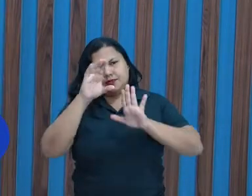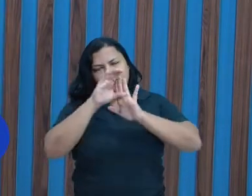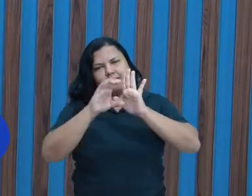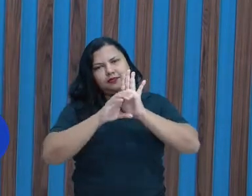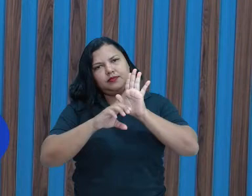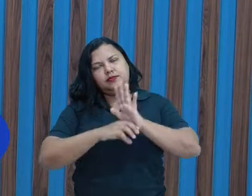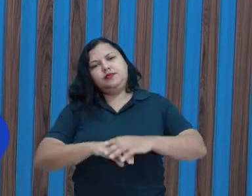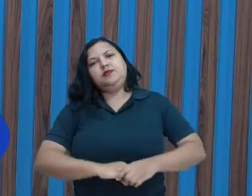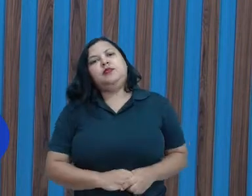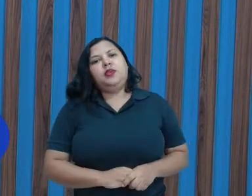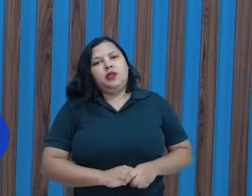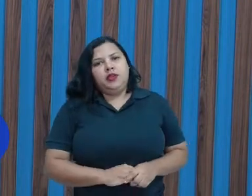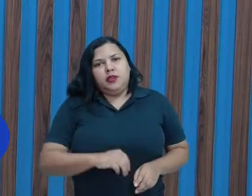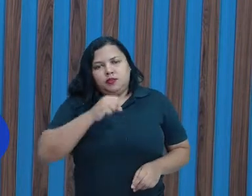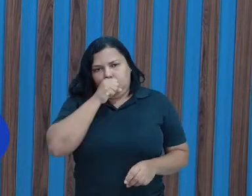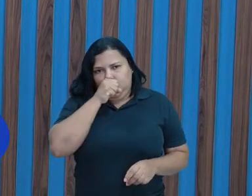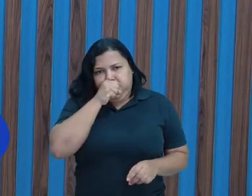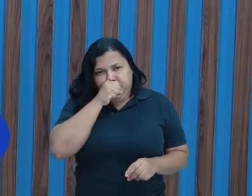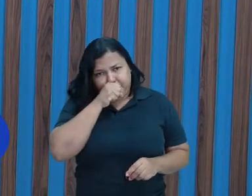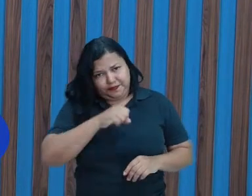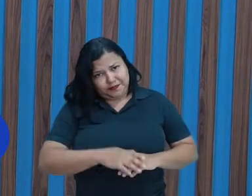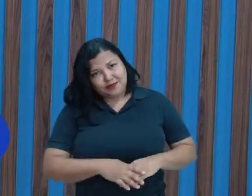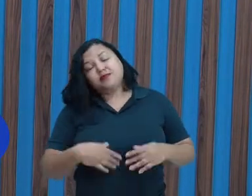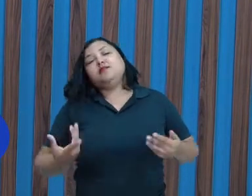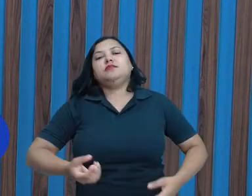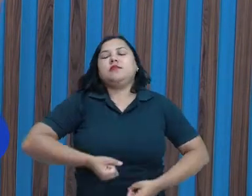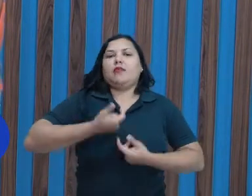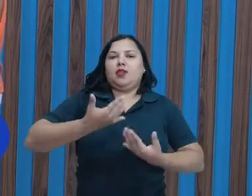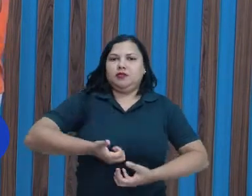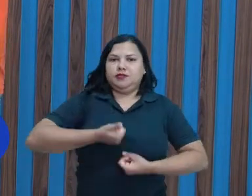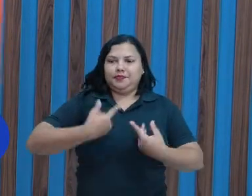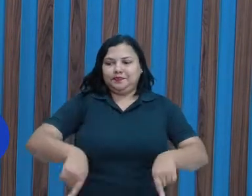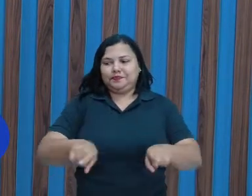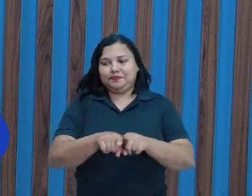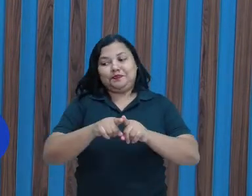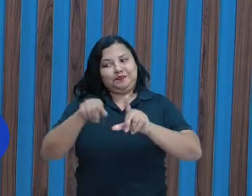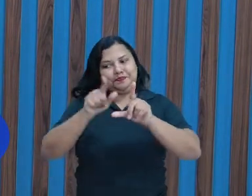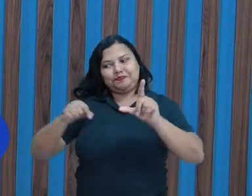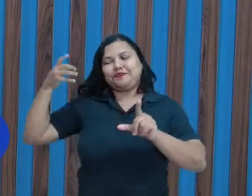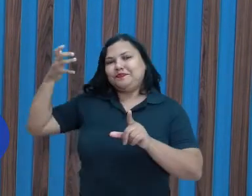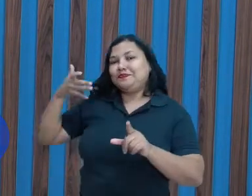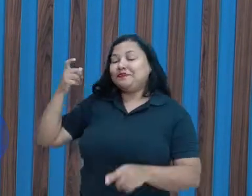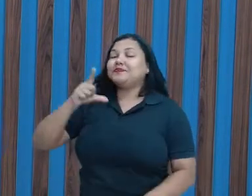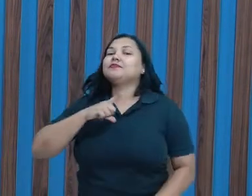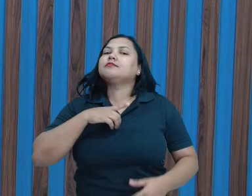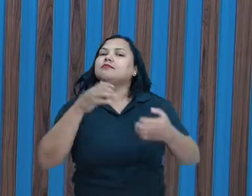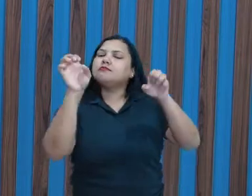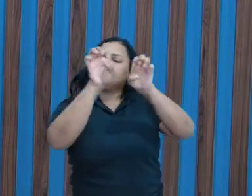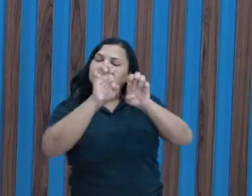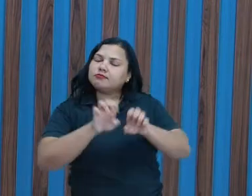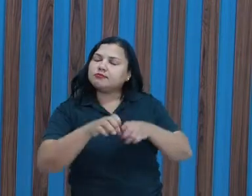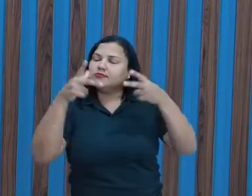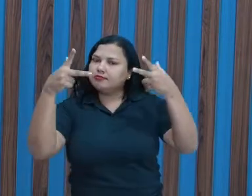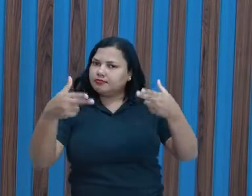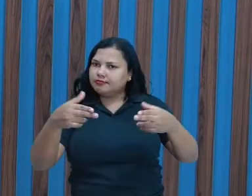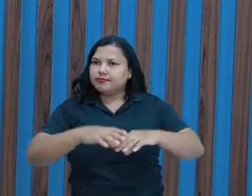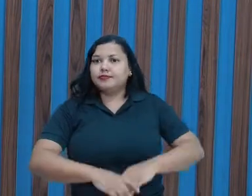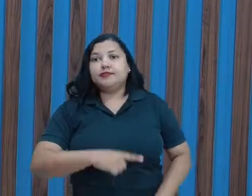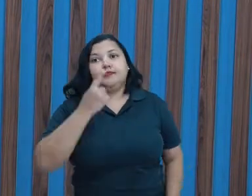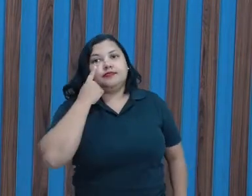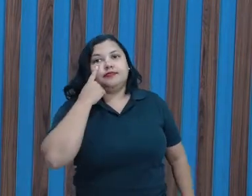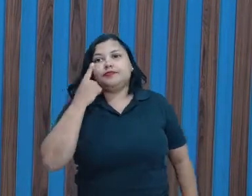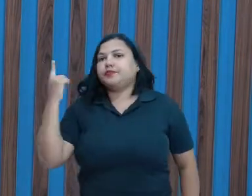né? Então, tanto letra de música como poema, ela tem essa mesma estrutura. No